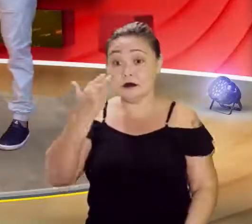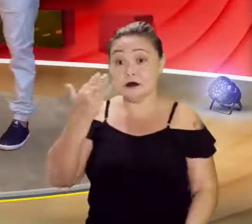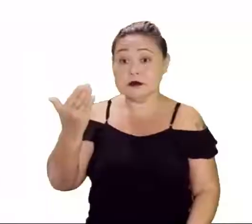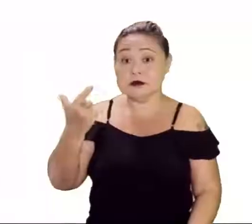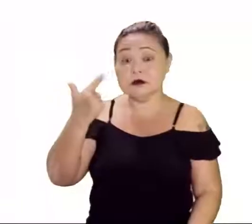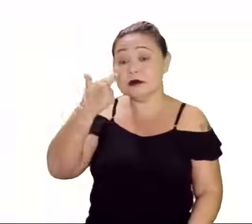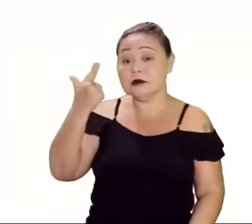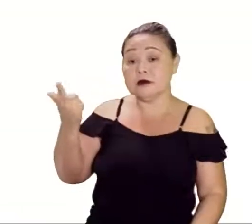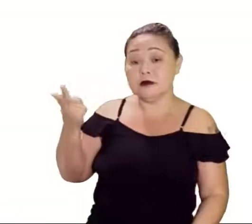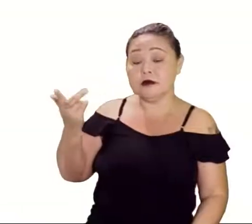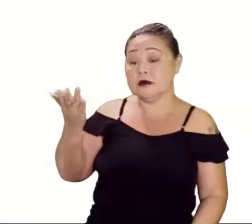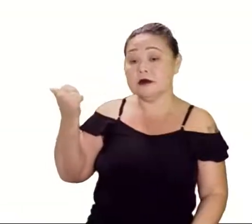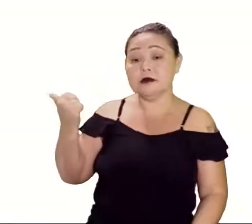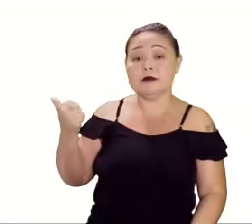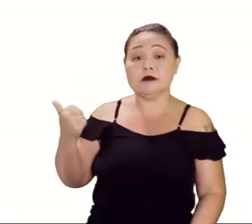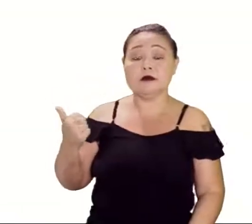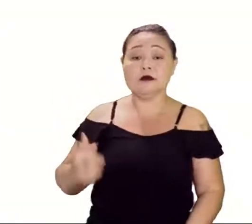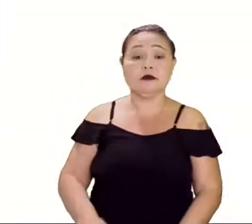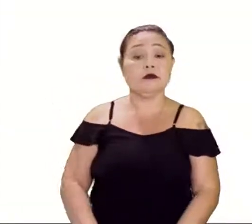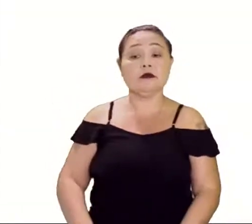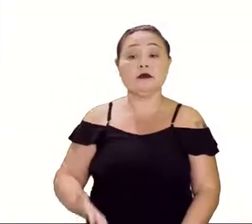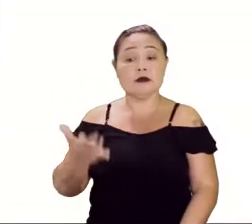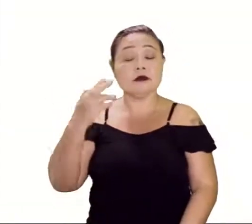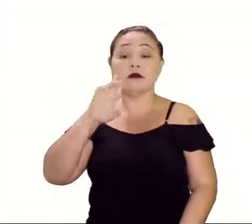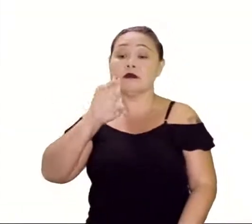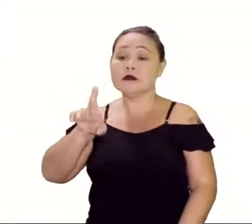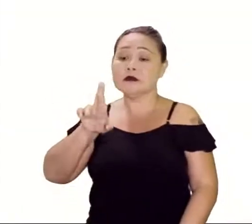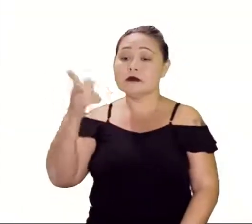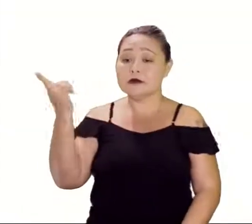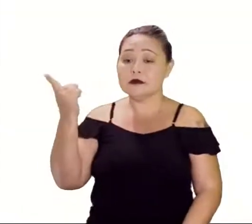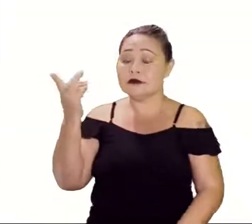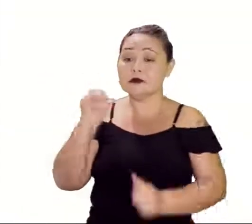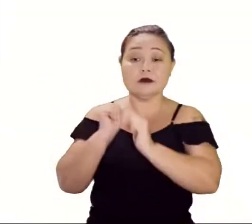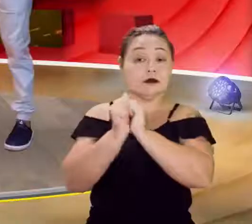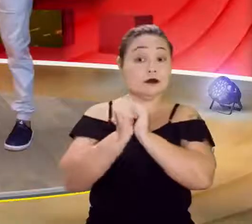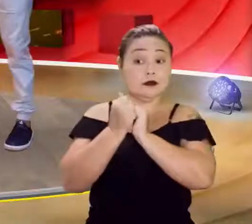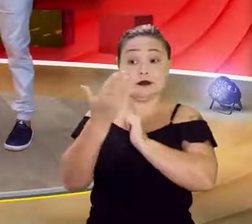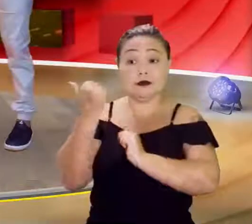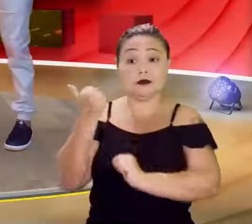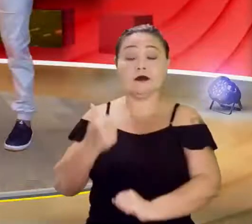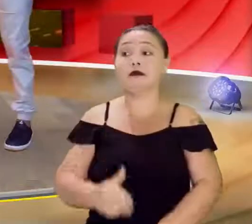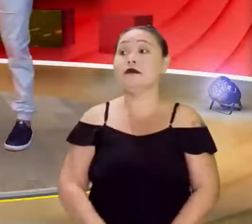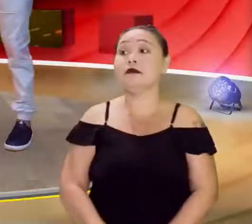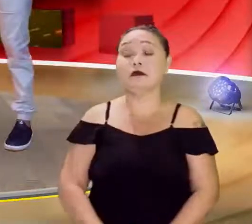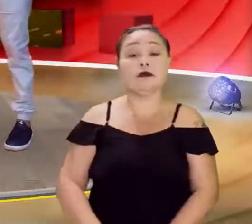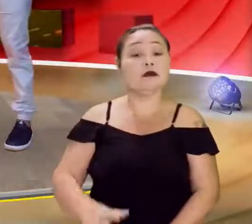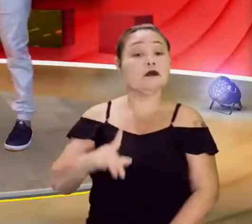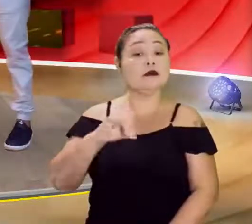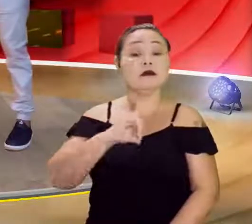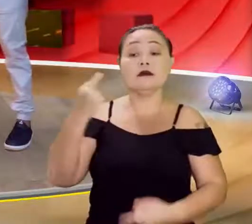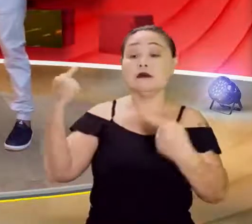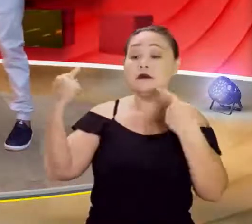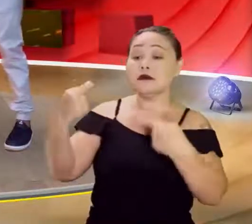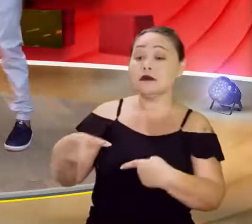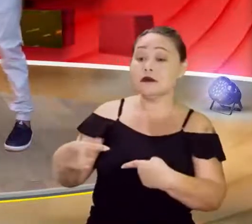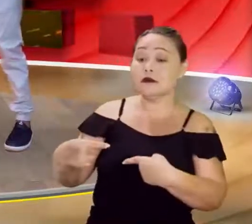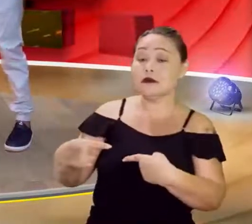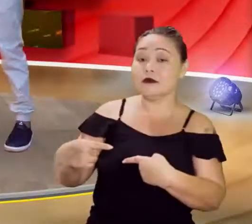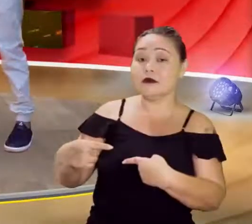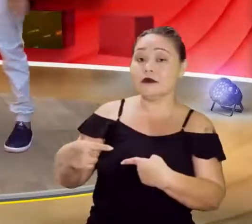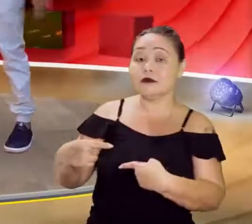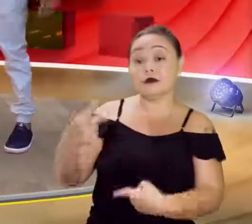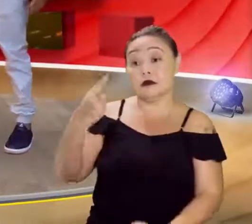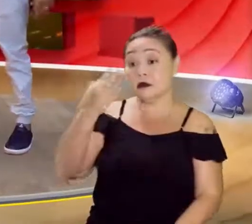mostra a camiseta aí. Vamos ver junto? Vem aqui mais pertinho da gente e vamos resolver essa parada juntinho aí. Vamos lá. Tá lançado o desafio. Bom, só tô